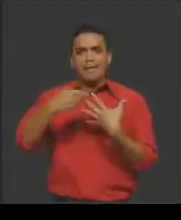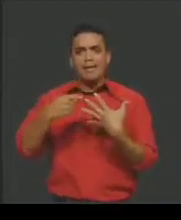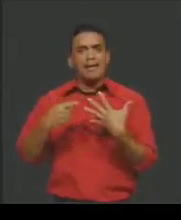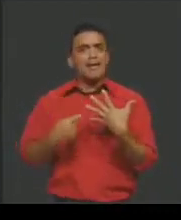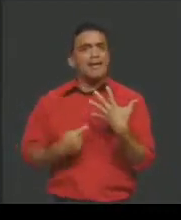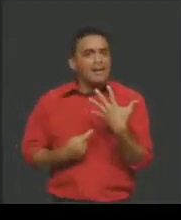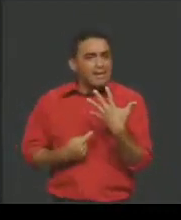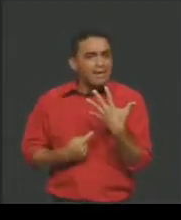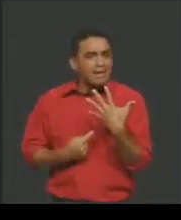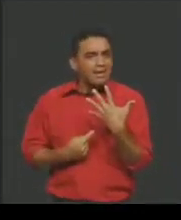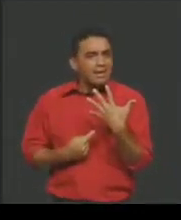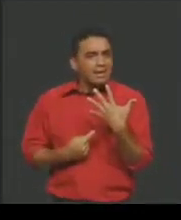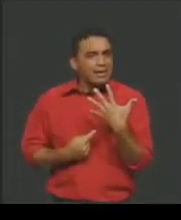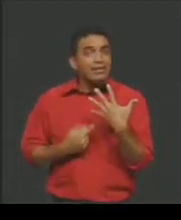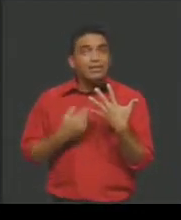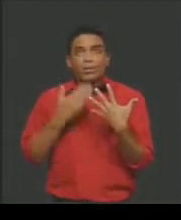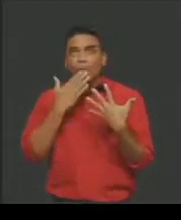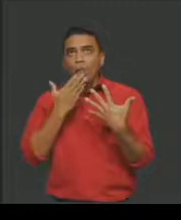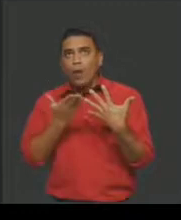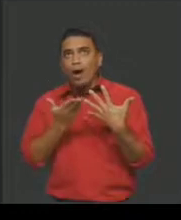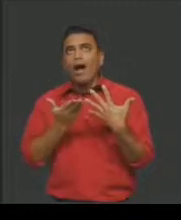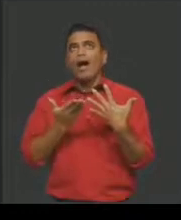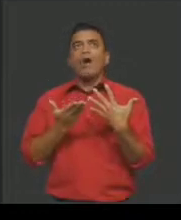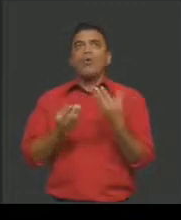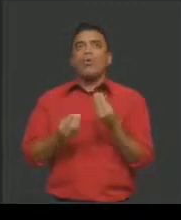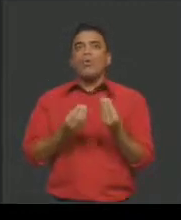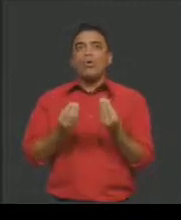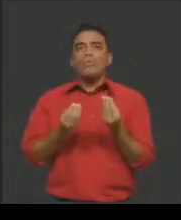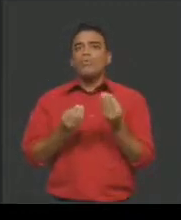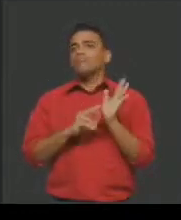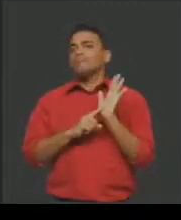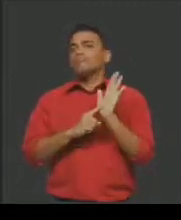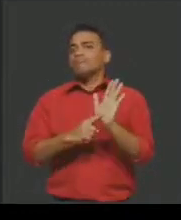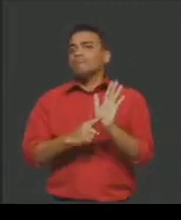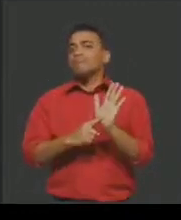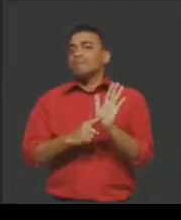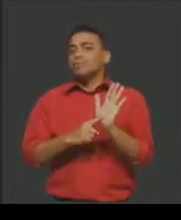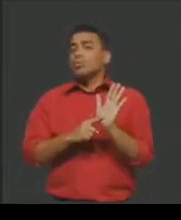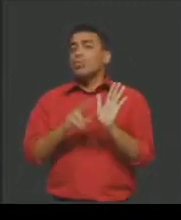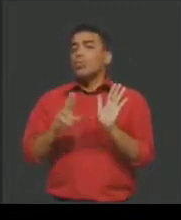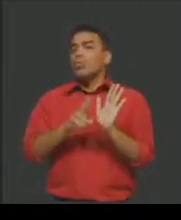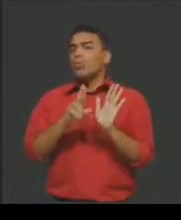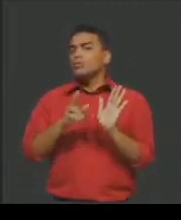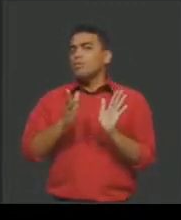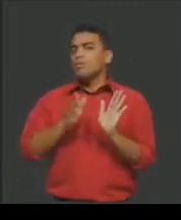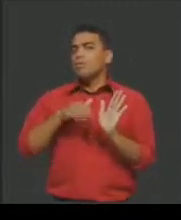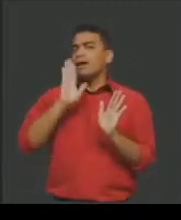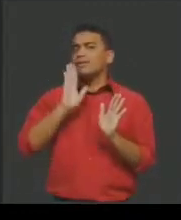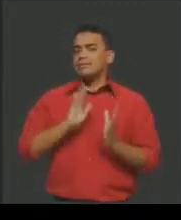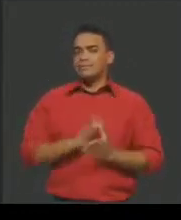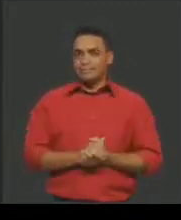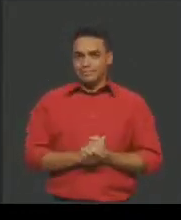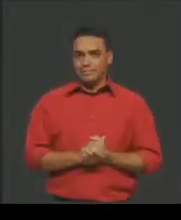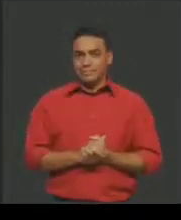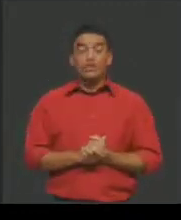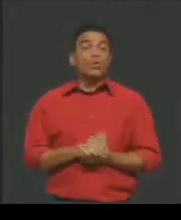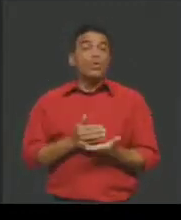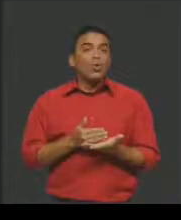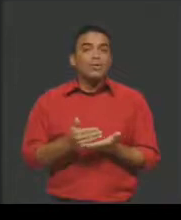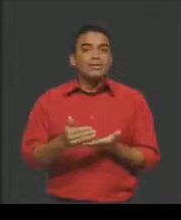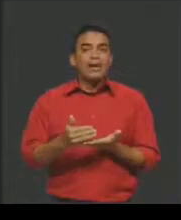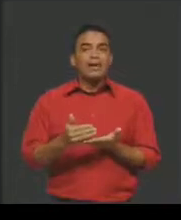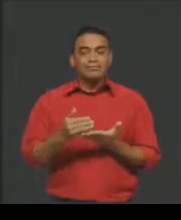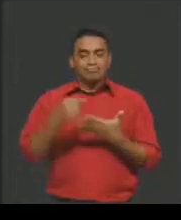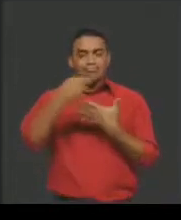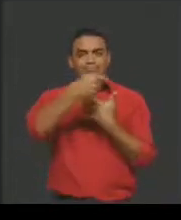aí quais são as representações que nós utilizamos. Para começar aqui, os